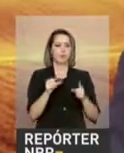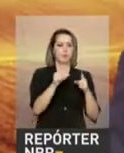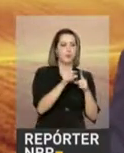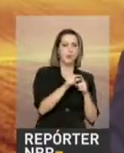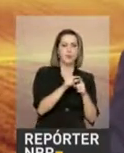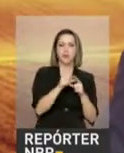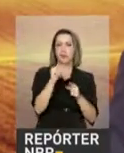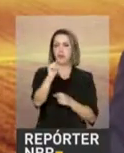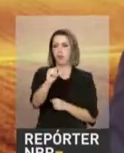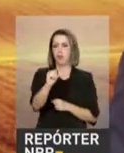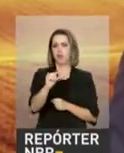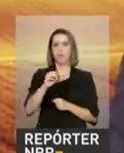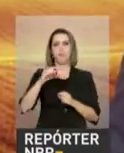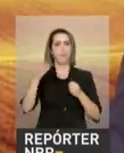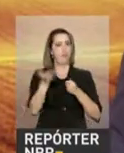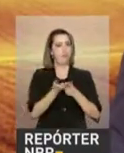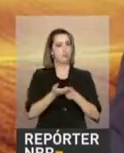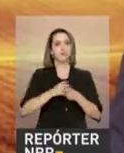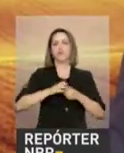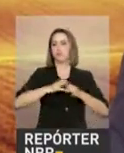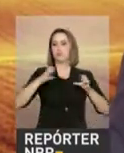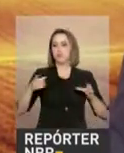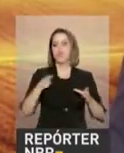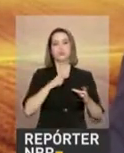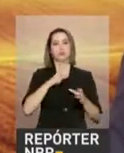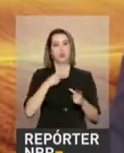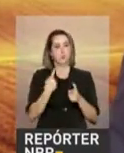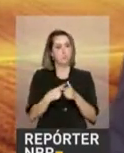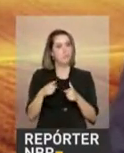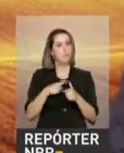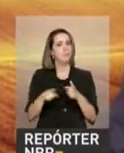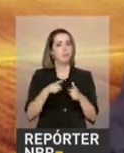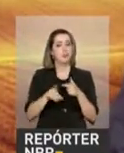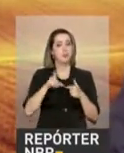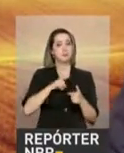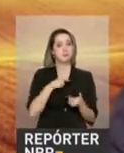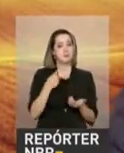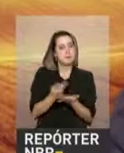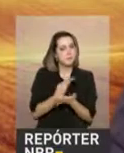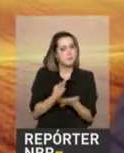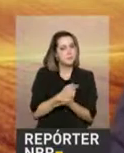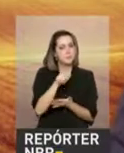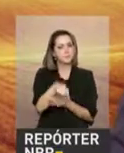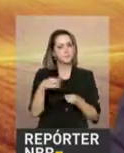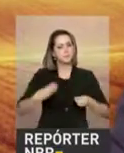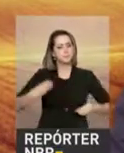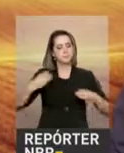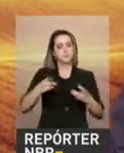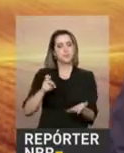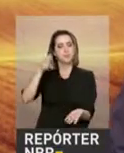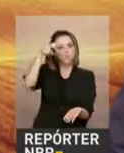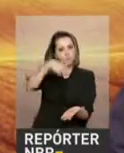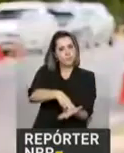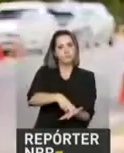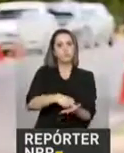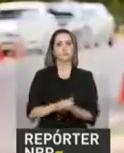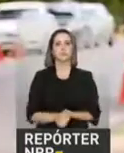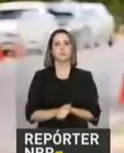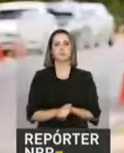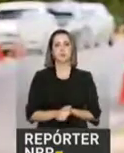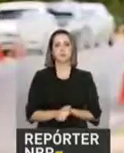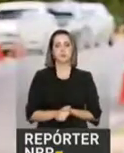grande, terão que pagar por erros que foram detectados. E o Ministério vai agir de modo muito duro quanto a isso.